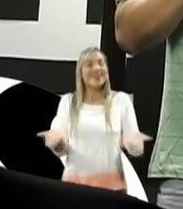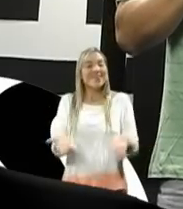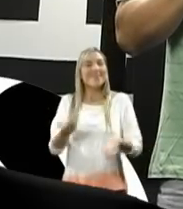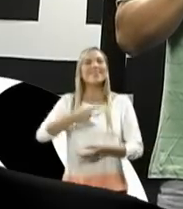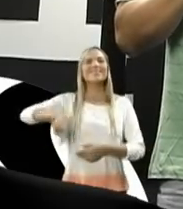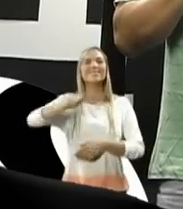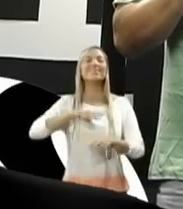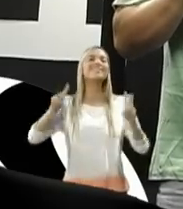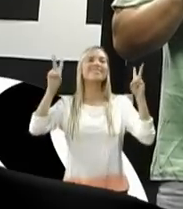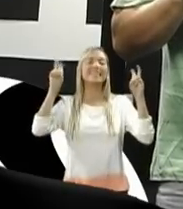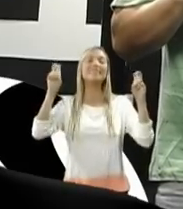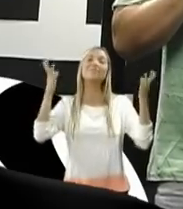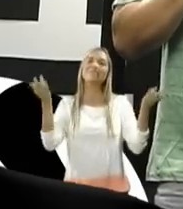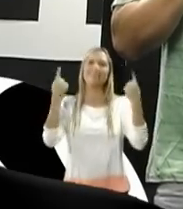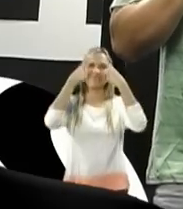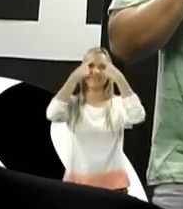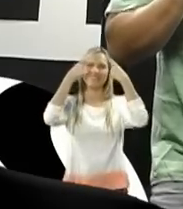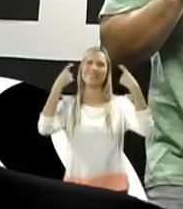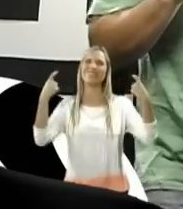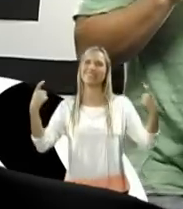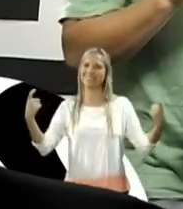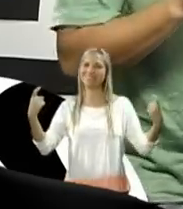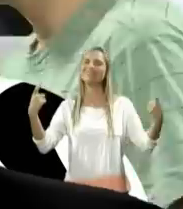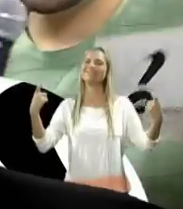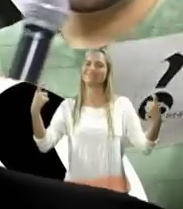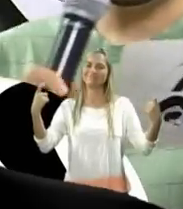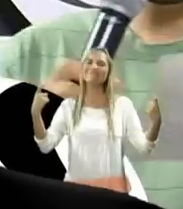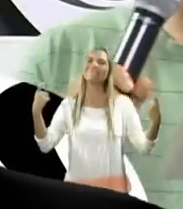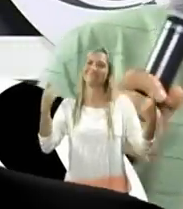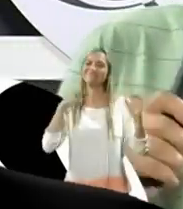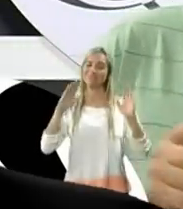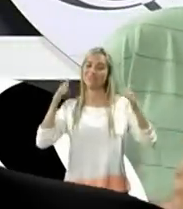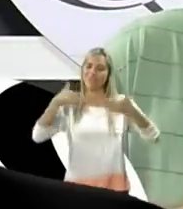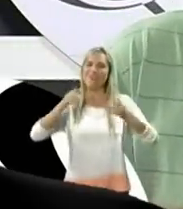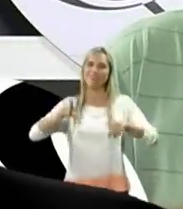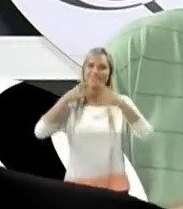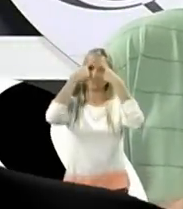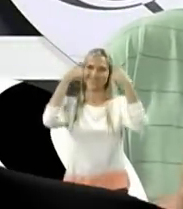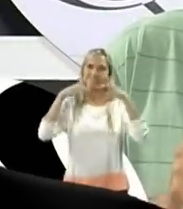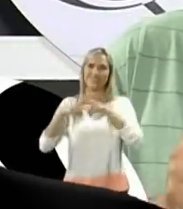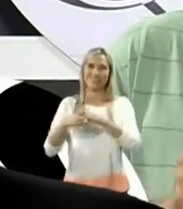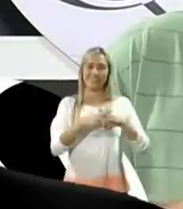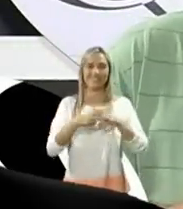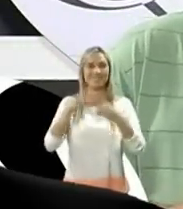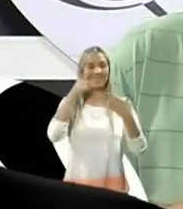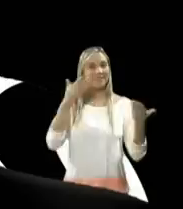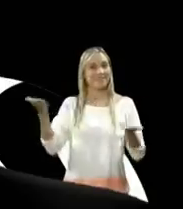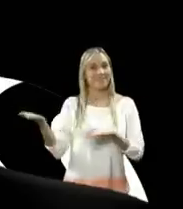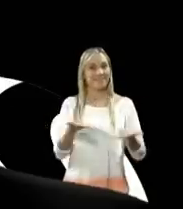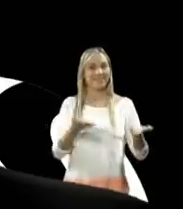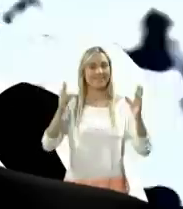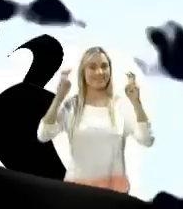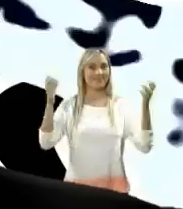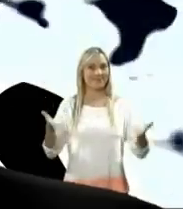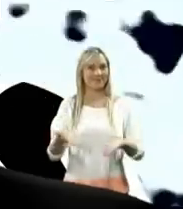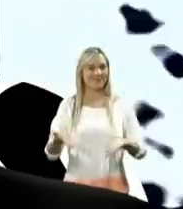sobre violência, atenção à violência. Quer saber mais sobre esse assunto? Acompanhe com a gente.